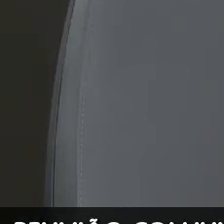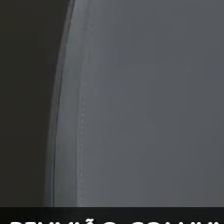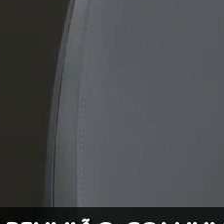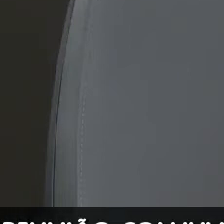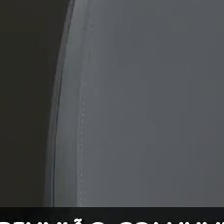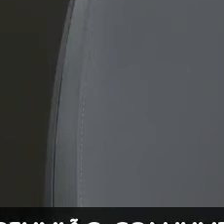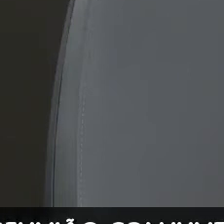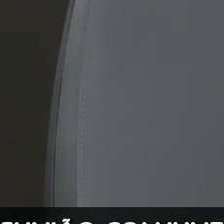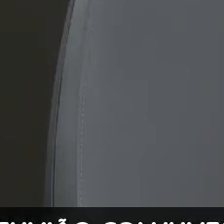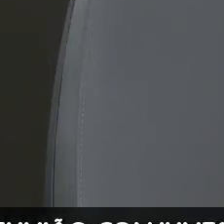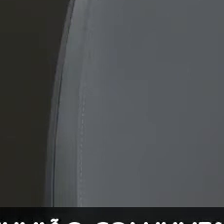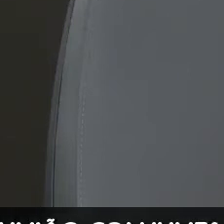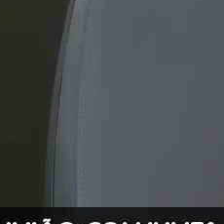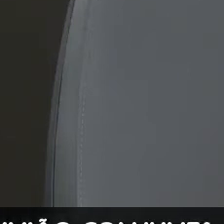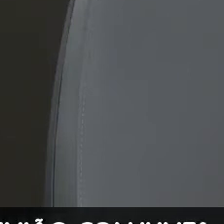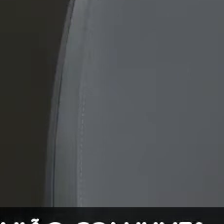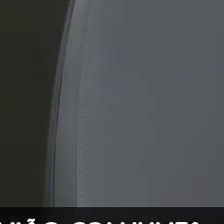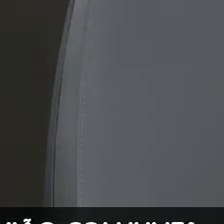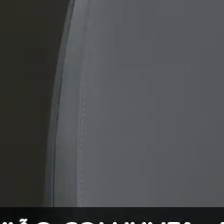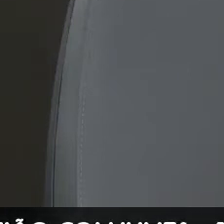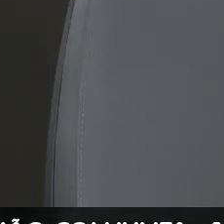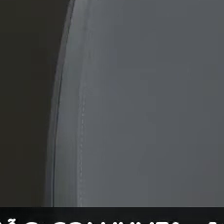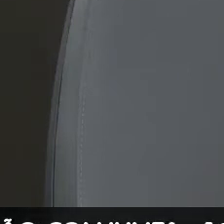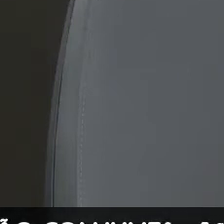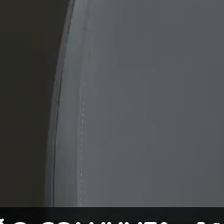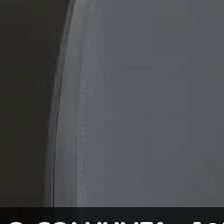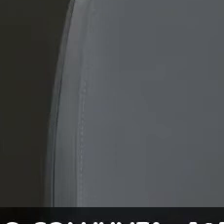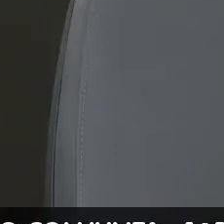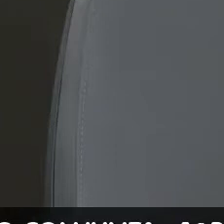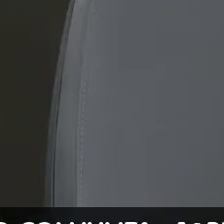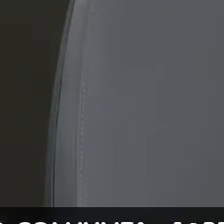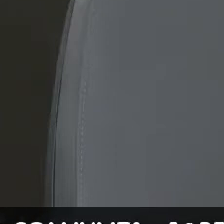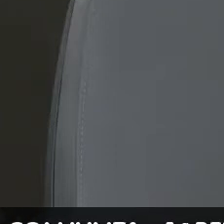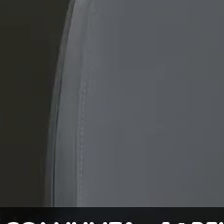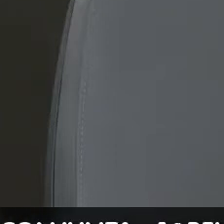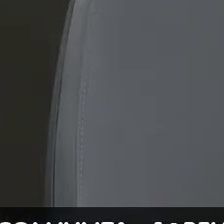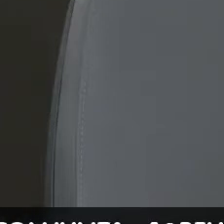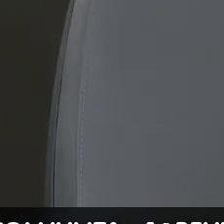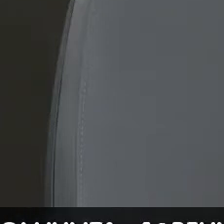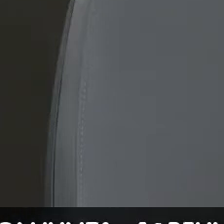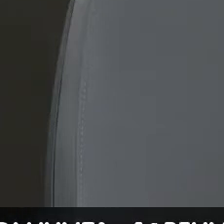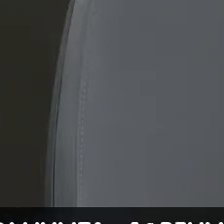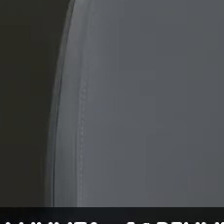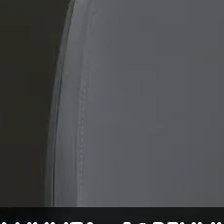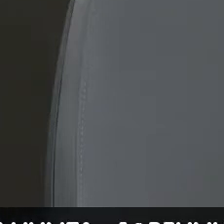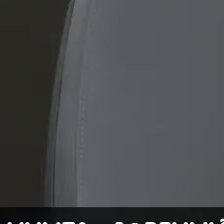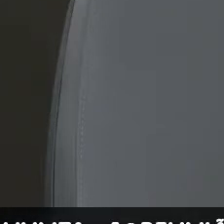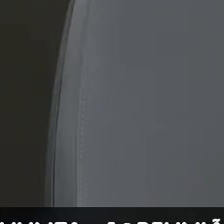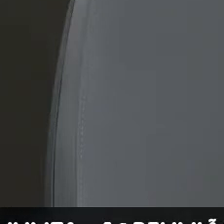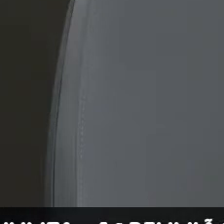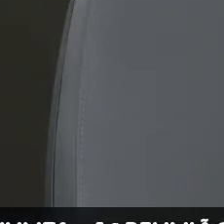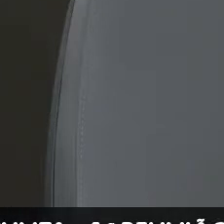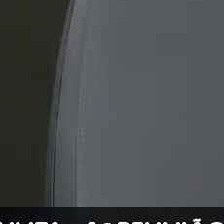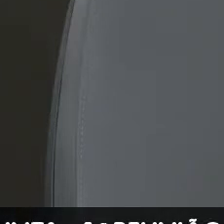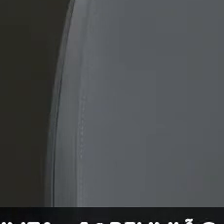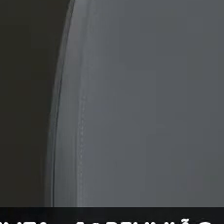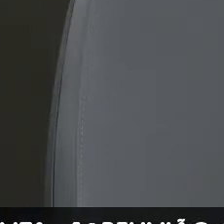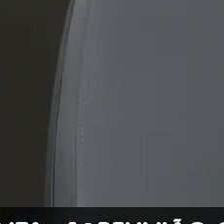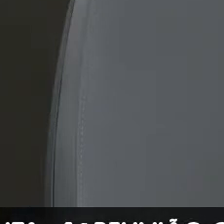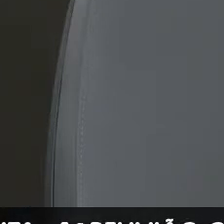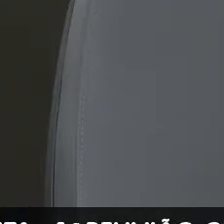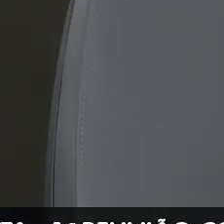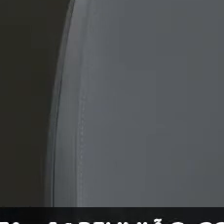parado aquele dia para você votar no segundo turno e acabou não não não sendo votado e não só